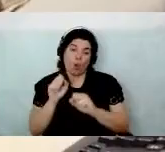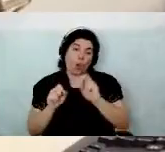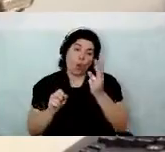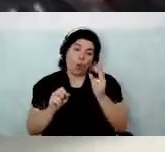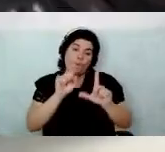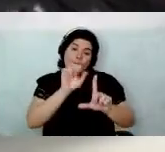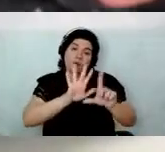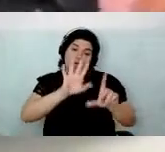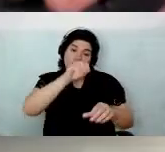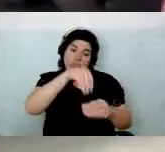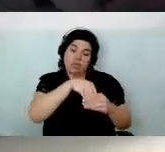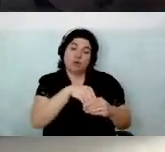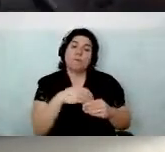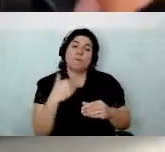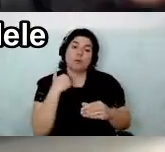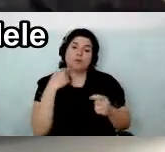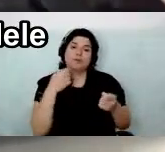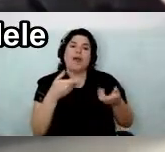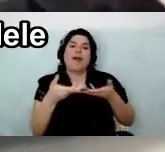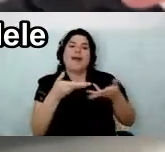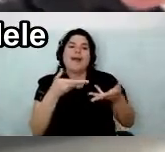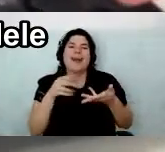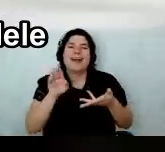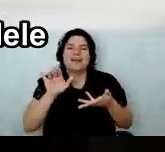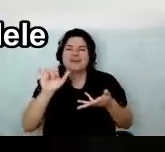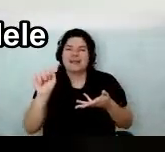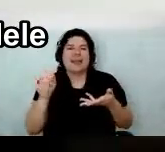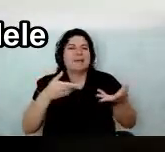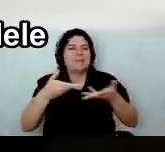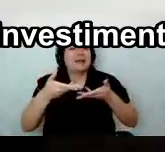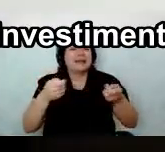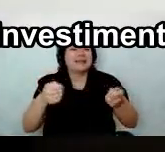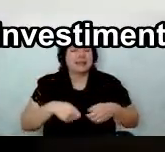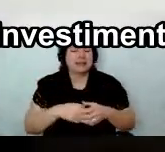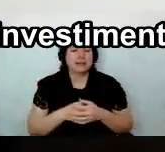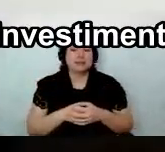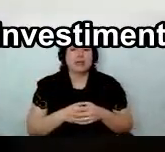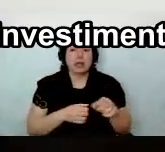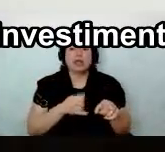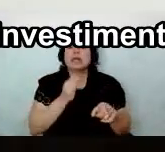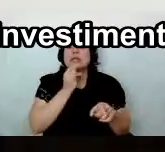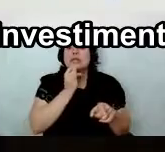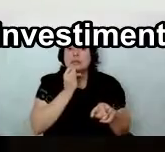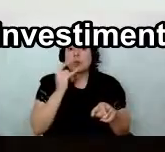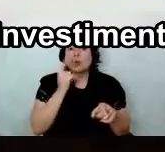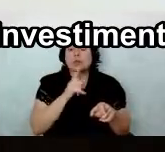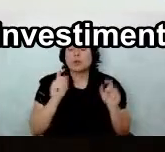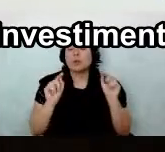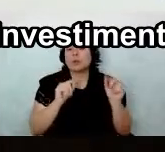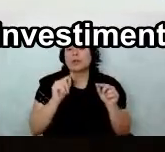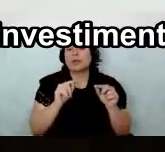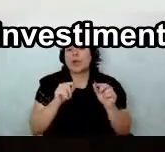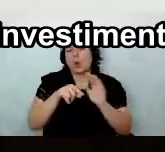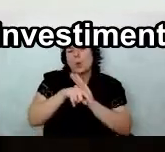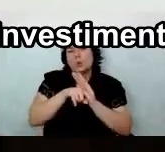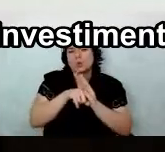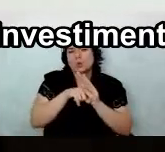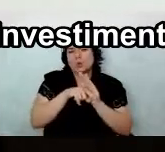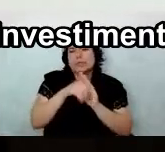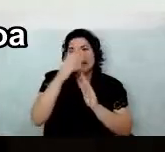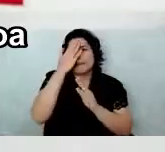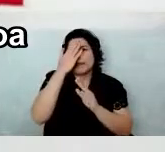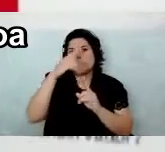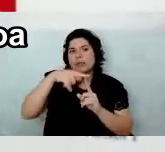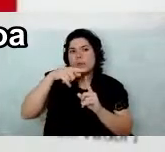banco para interagir com a BIA. E esse daqui era um exemplo dele fazendo uma consulta de que tipos de